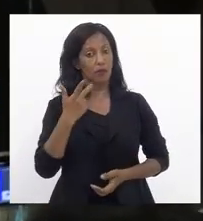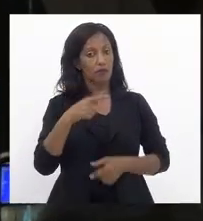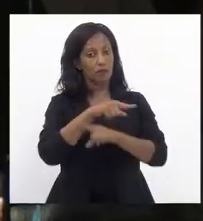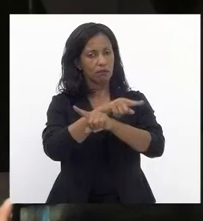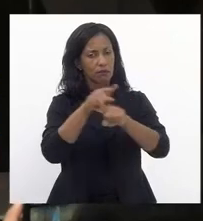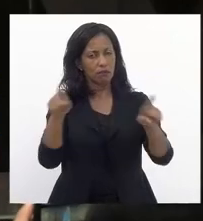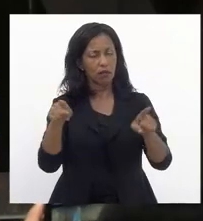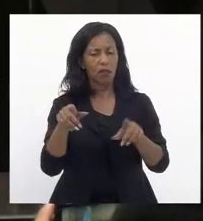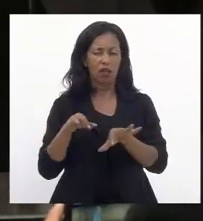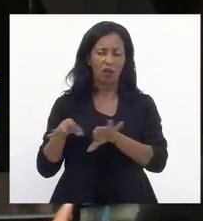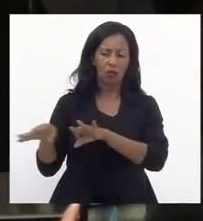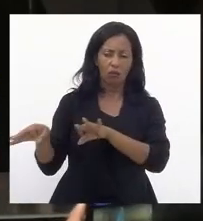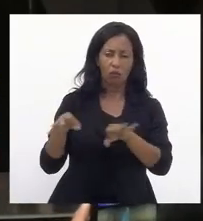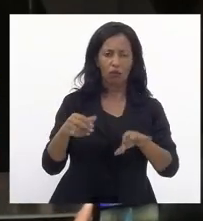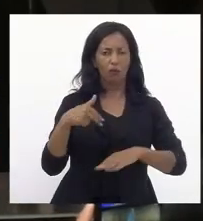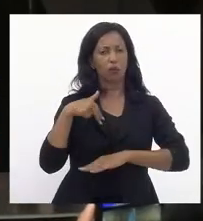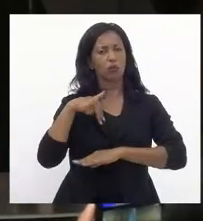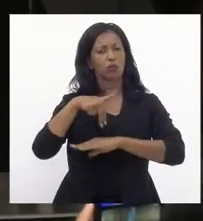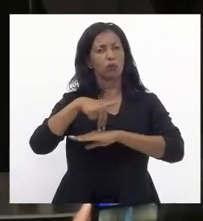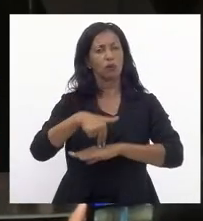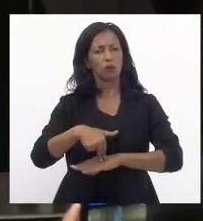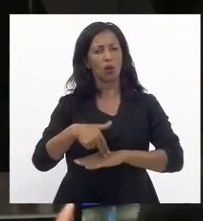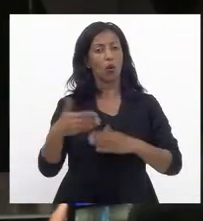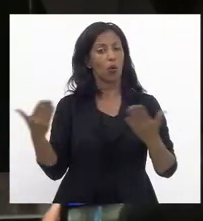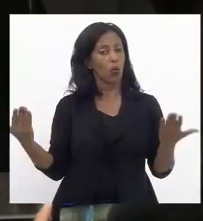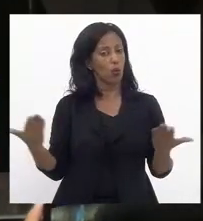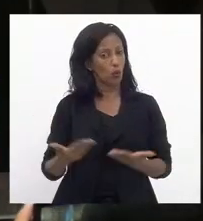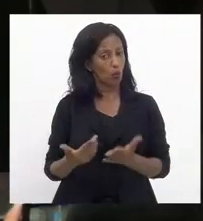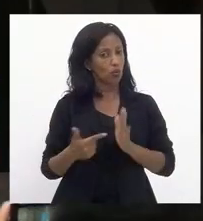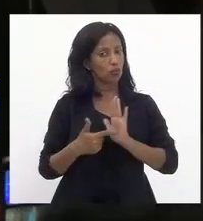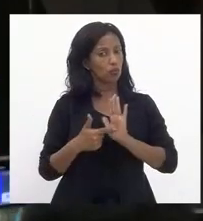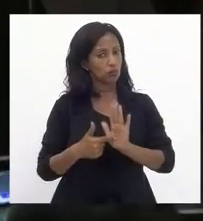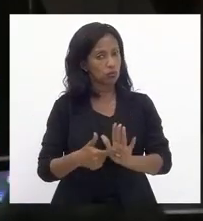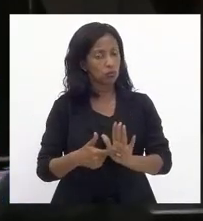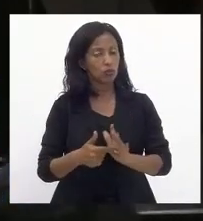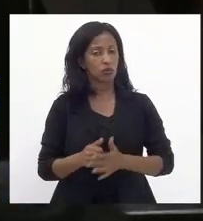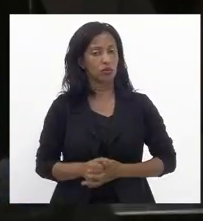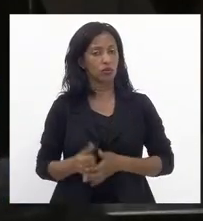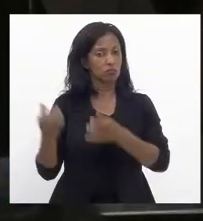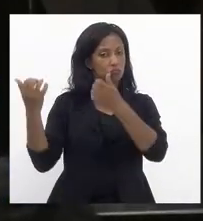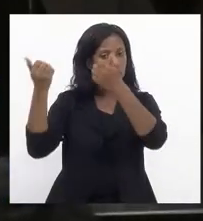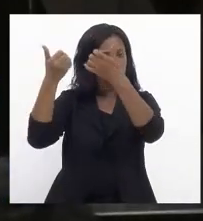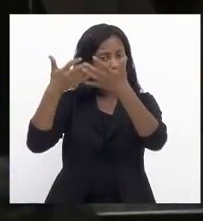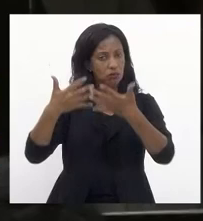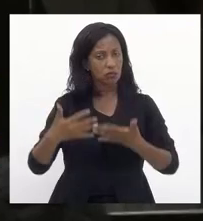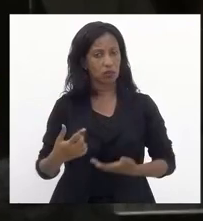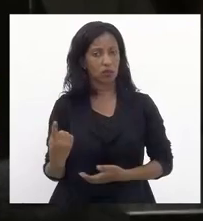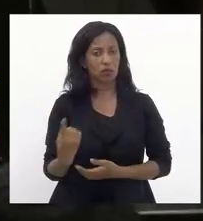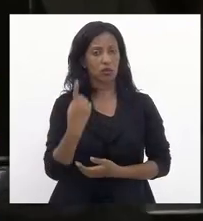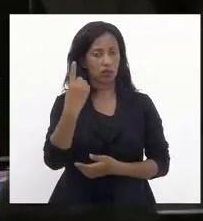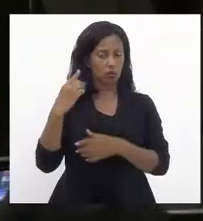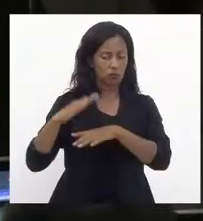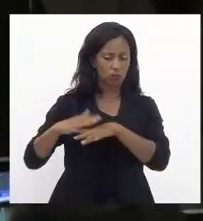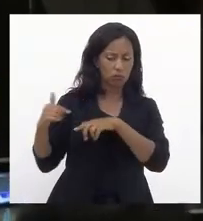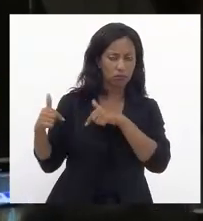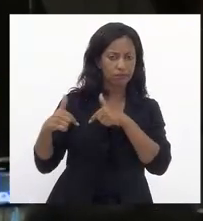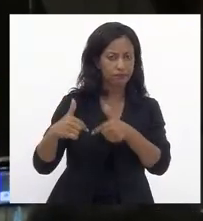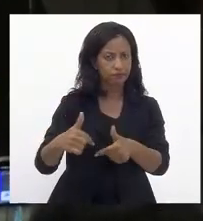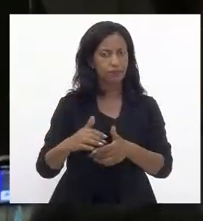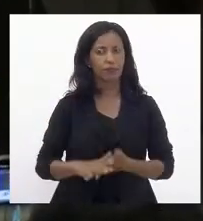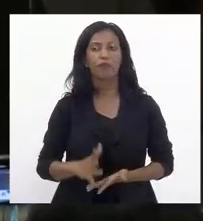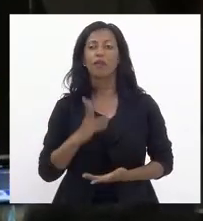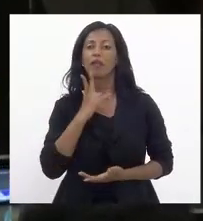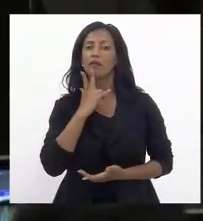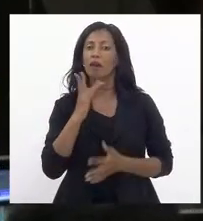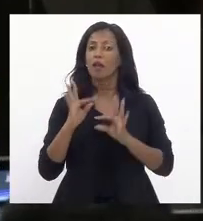é uma forma que eu estou aqui no plenário hoje relatando, dando satisfação de uma das nossas atuações, dizer